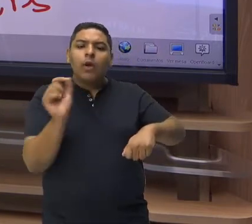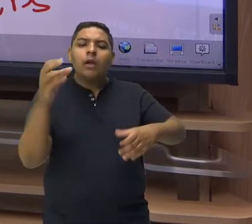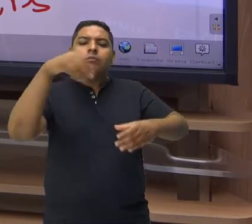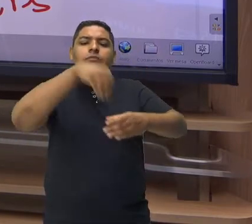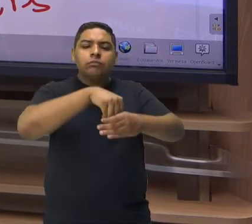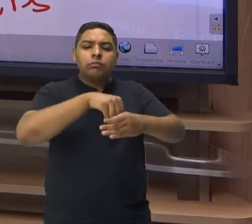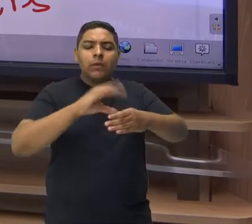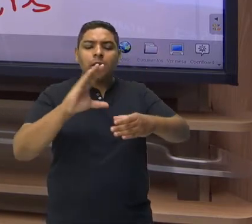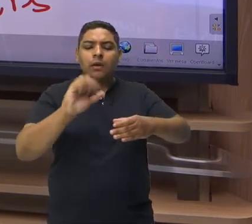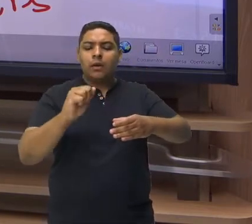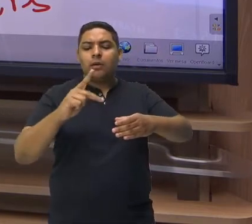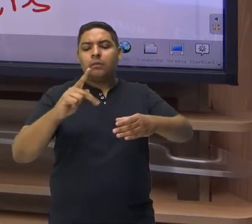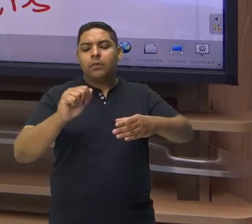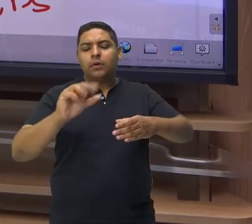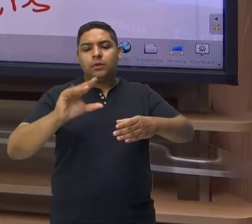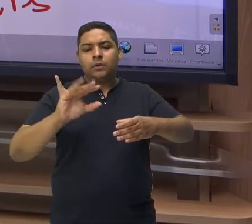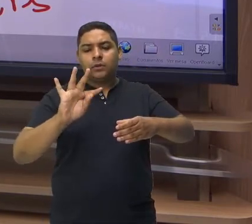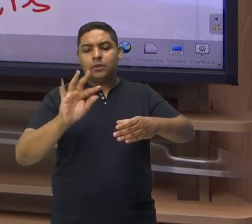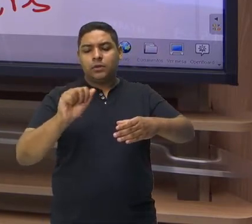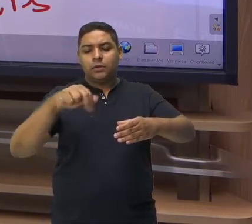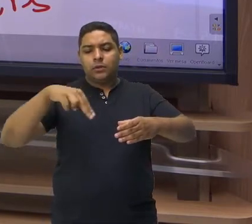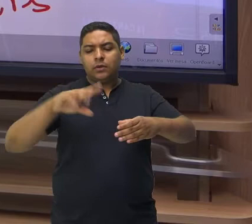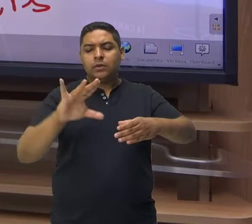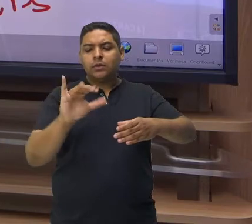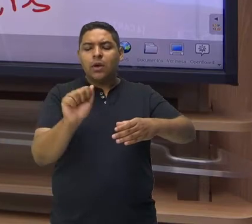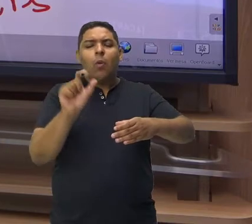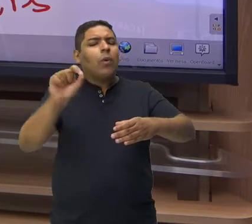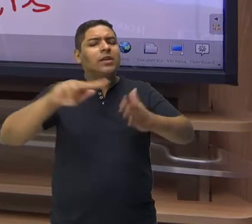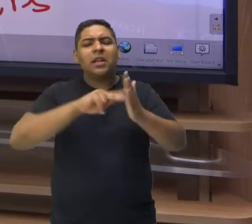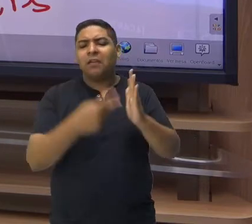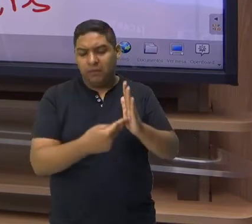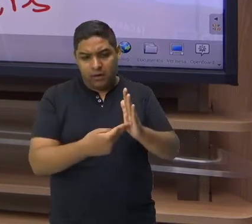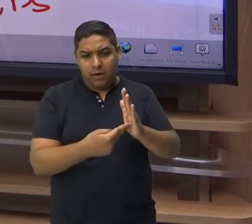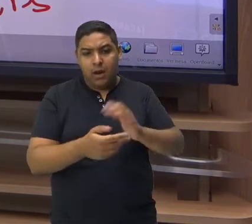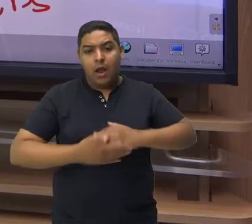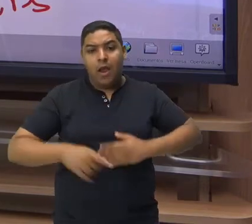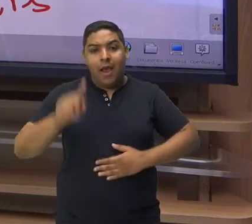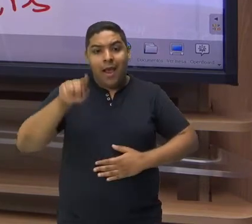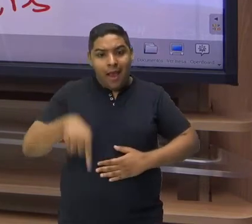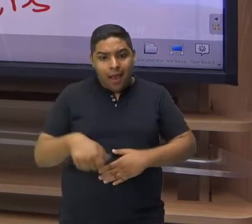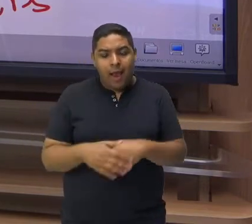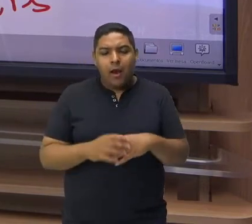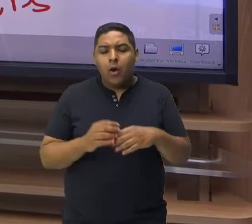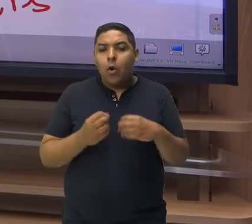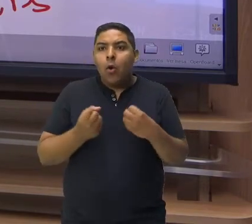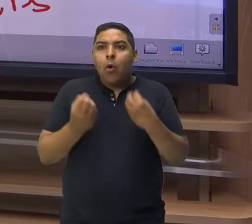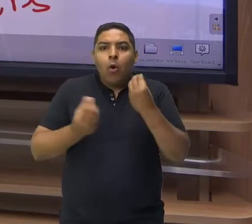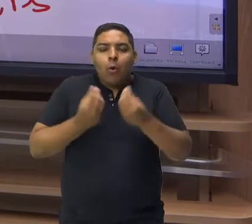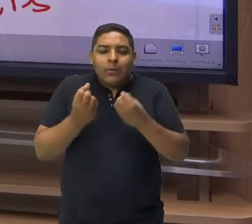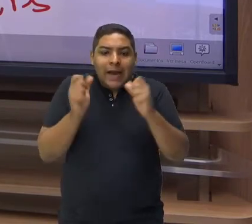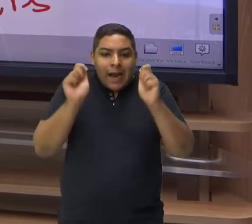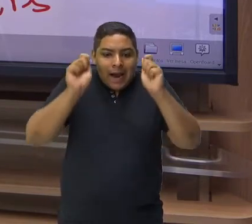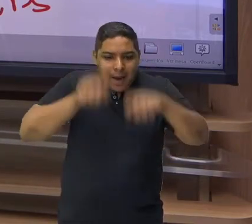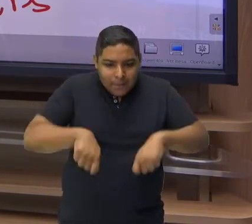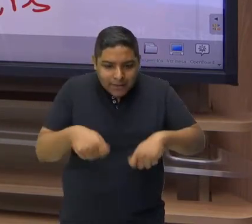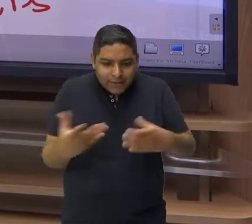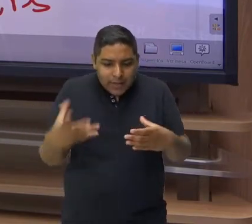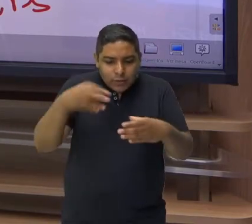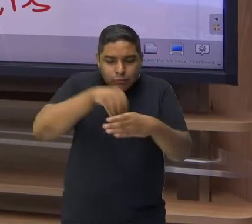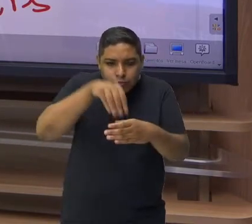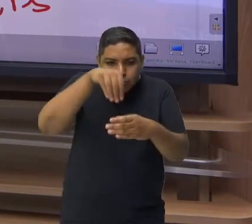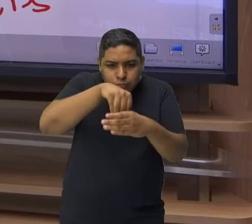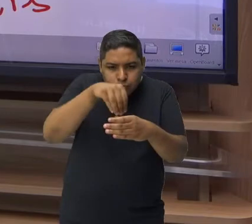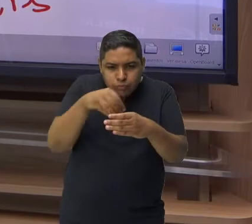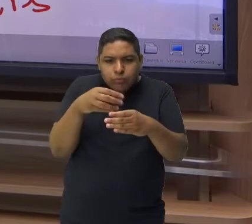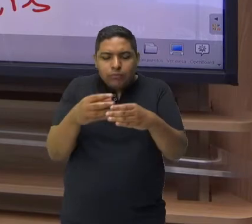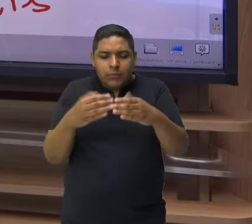de capacitância. O que é essa capacitância? Vai ser a capacidade, digamos assim, tá certo? A capacidade que